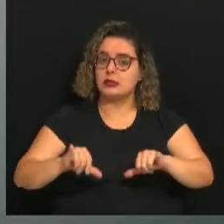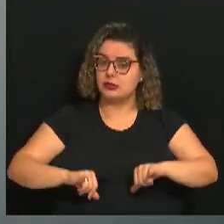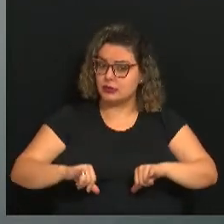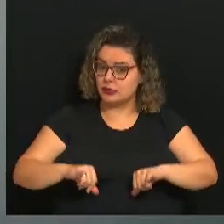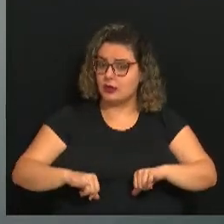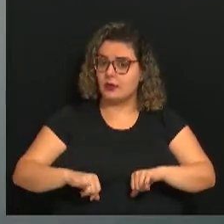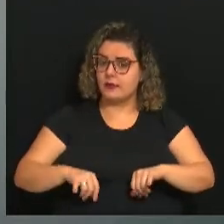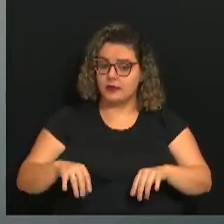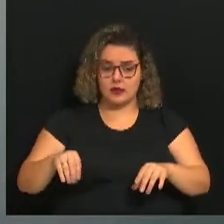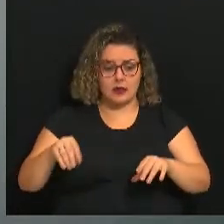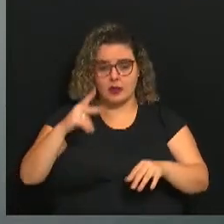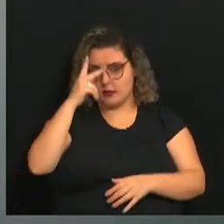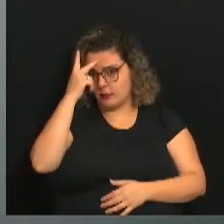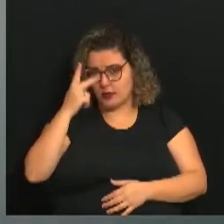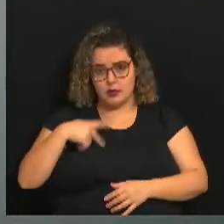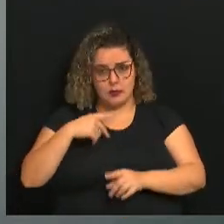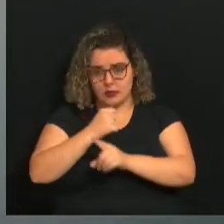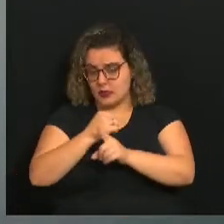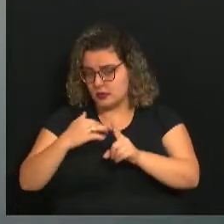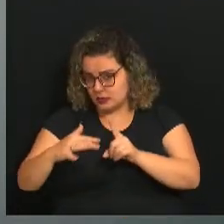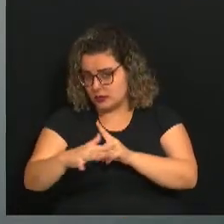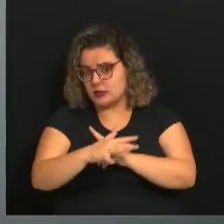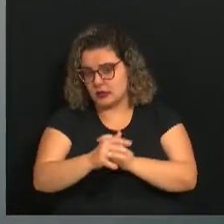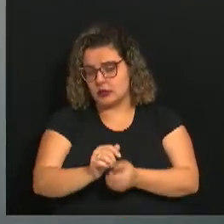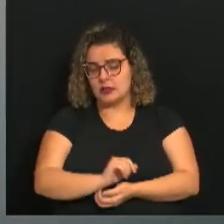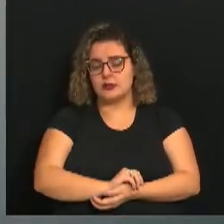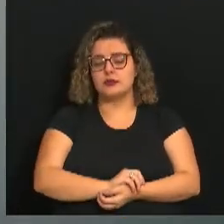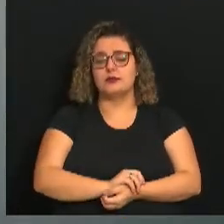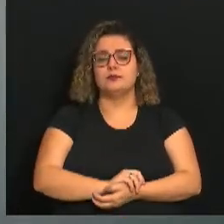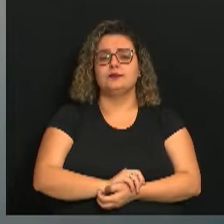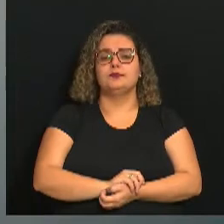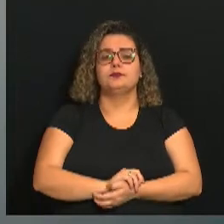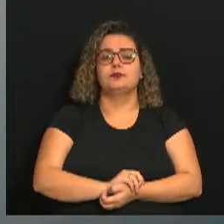maneira prejudicado. Então, assim, a importância desse